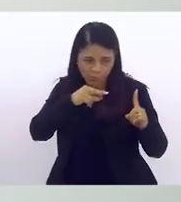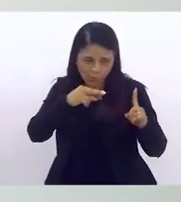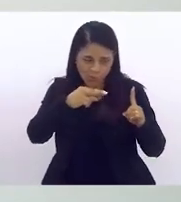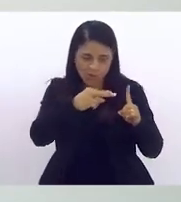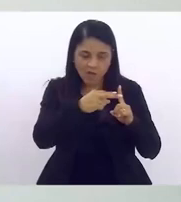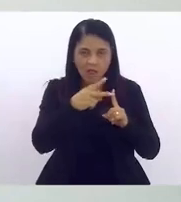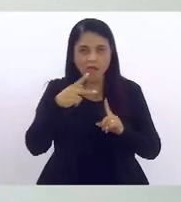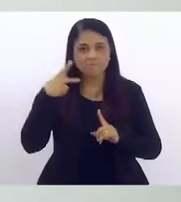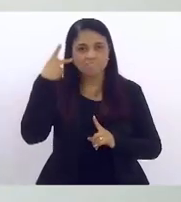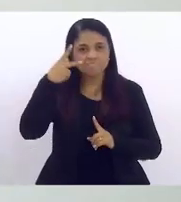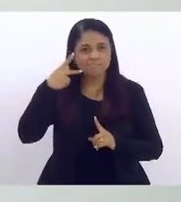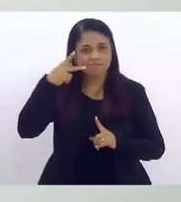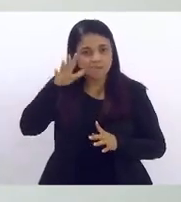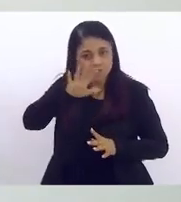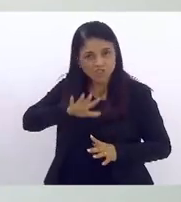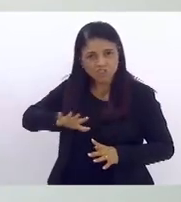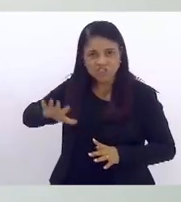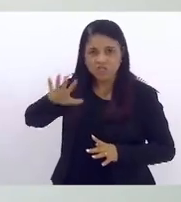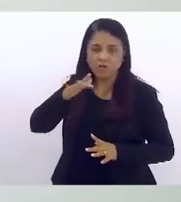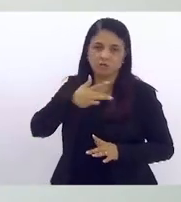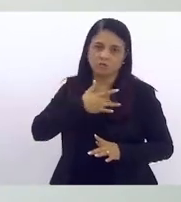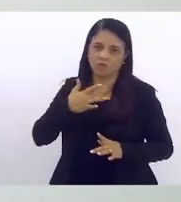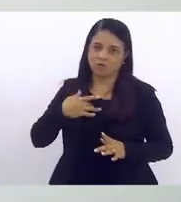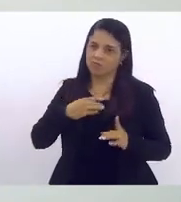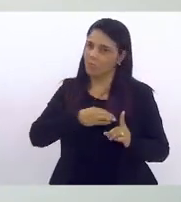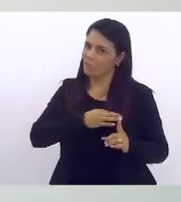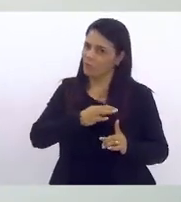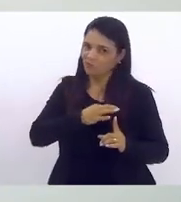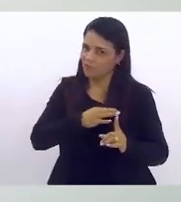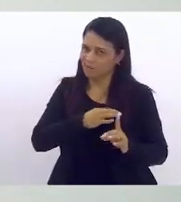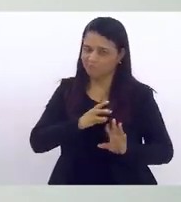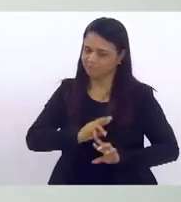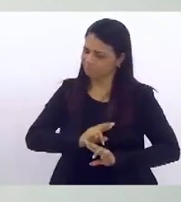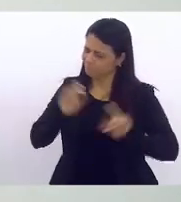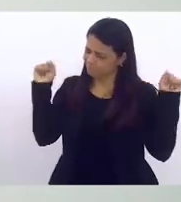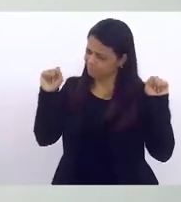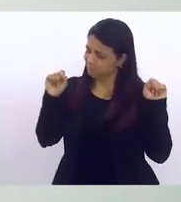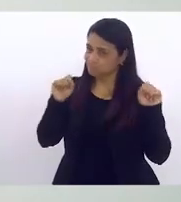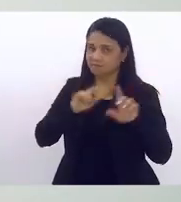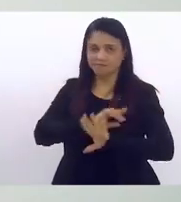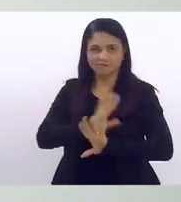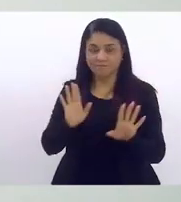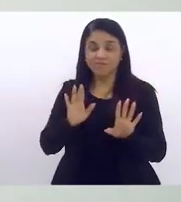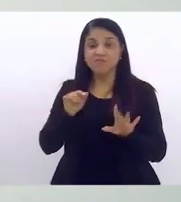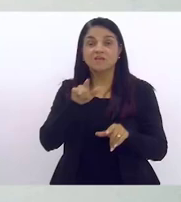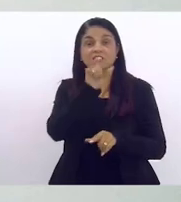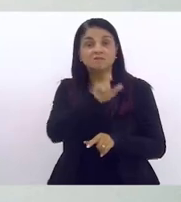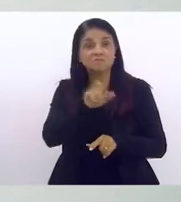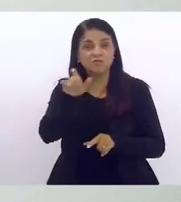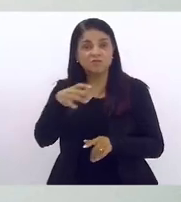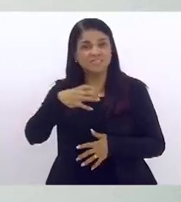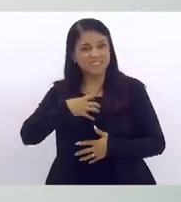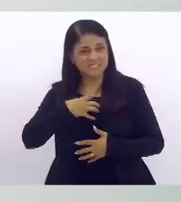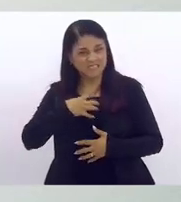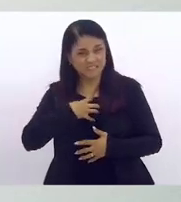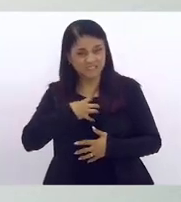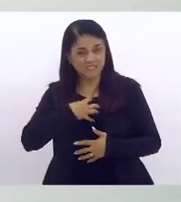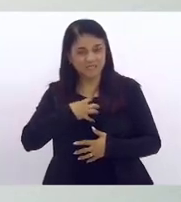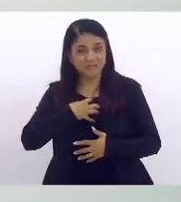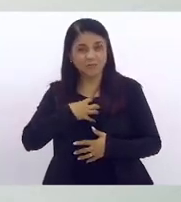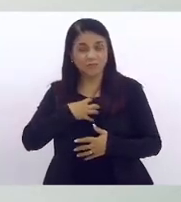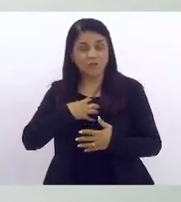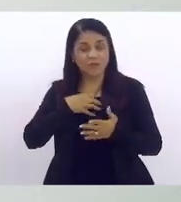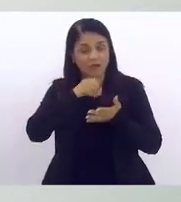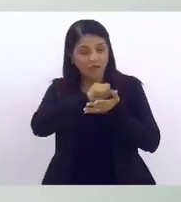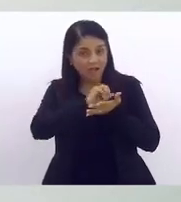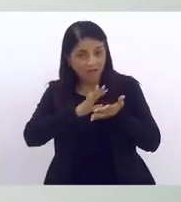macropolítica da saúde, através de voluntariado. Eu quero que todas as pessoas que se sintam compelidas a fazer atividades